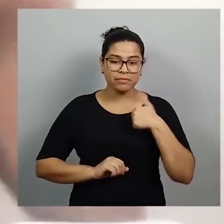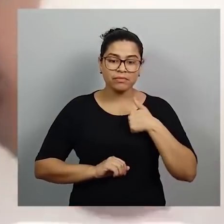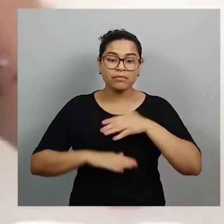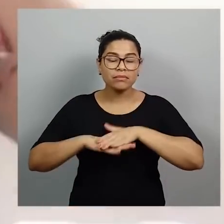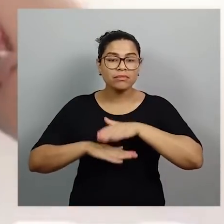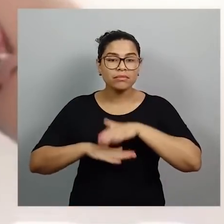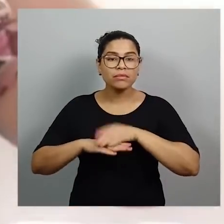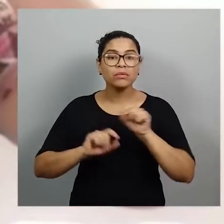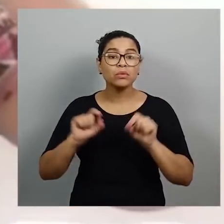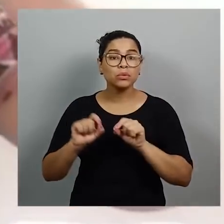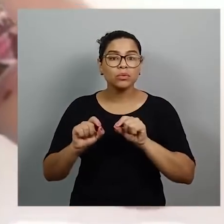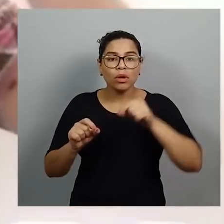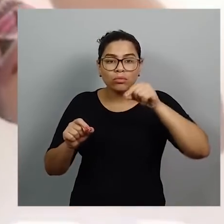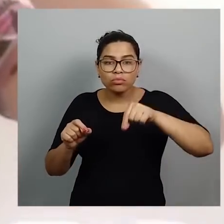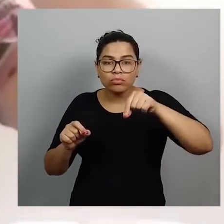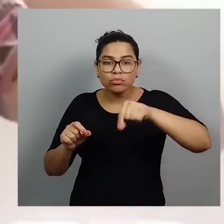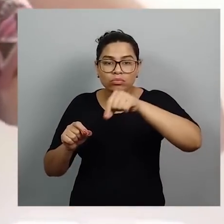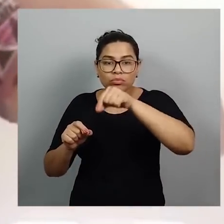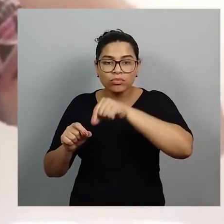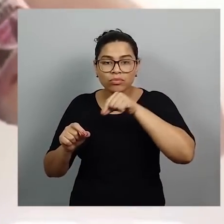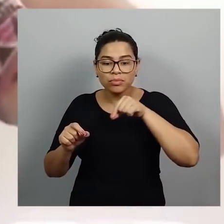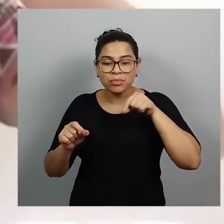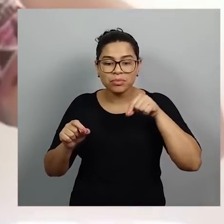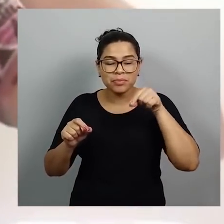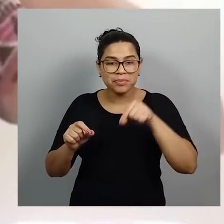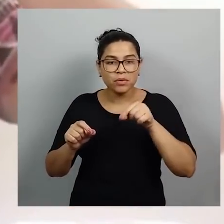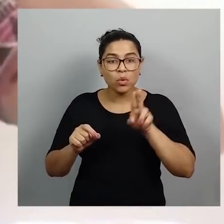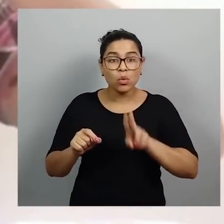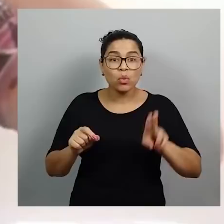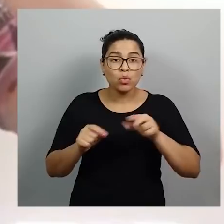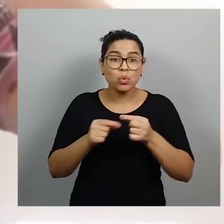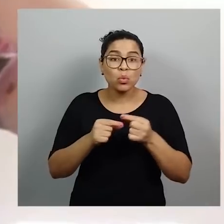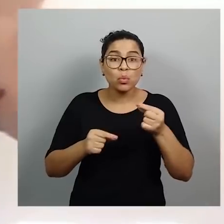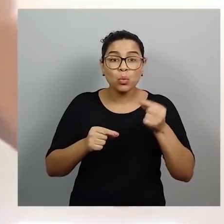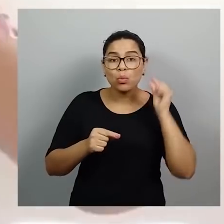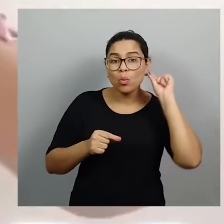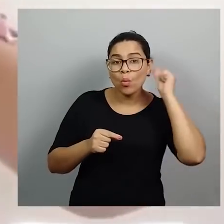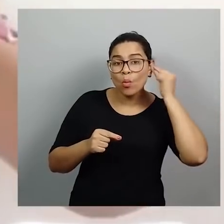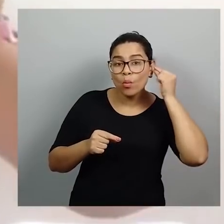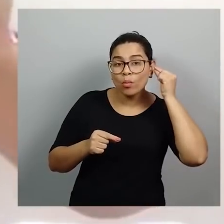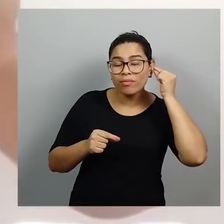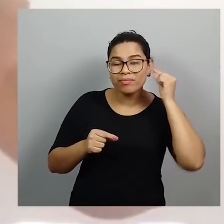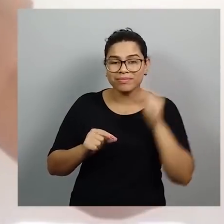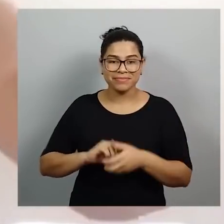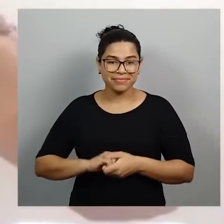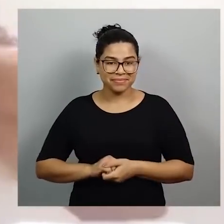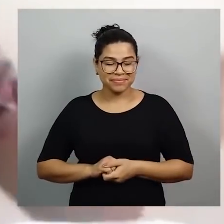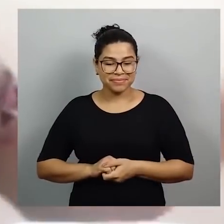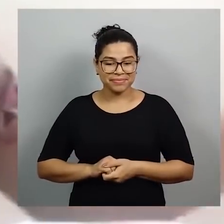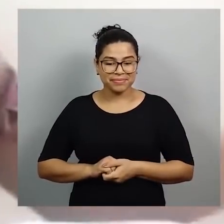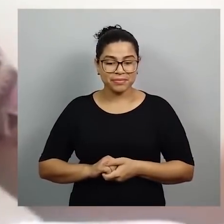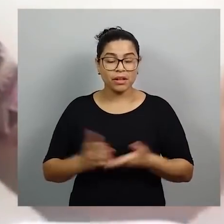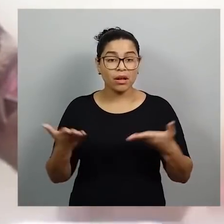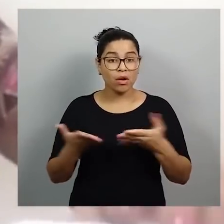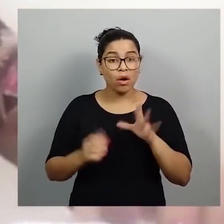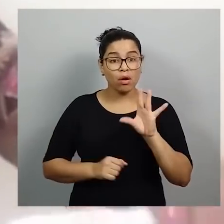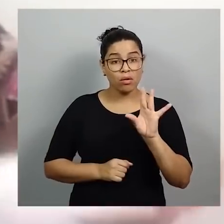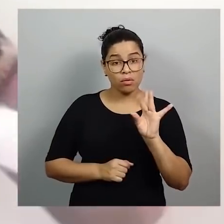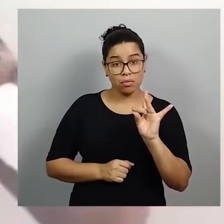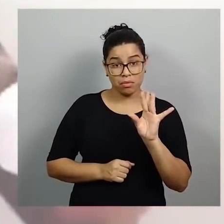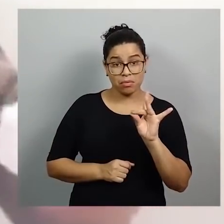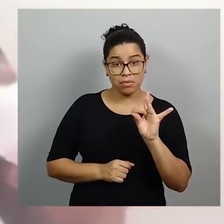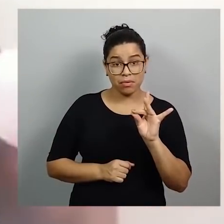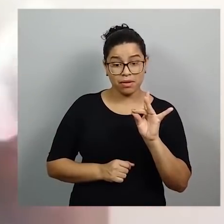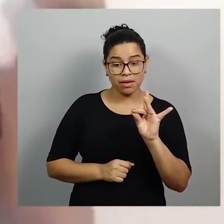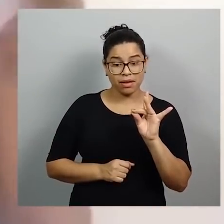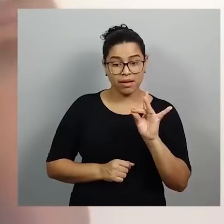máscara. Eu fiz pontinhos de tinta com o uso do cotonete. Vou